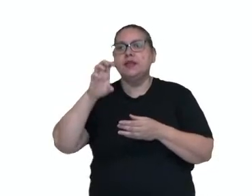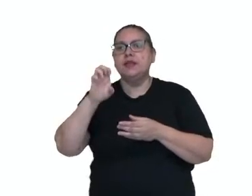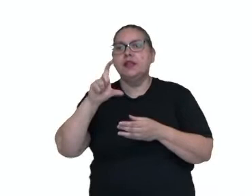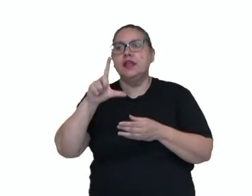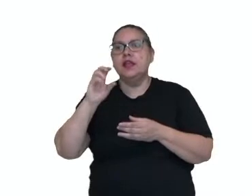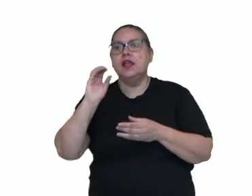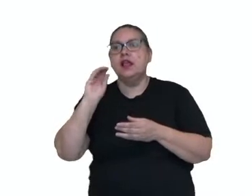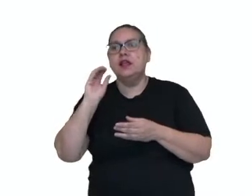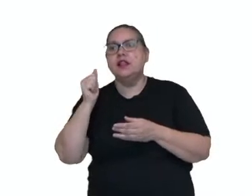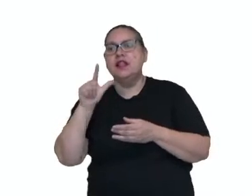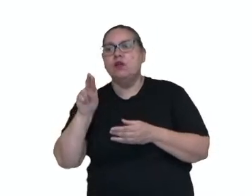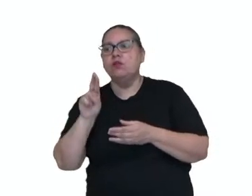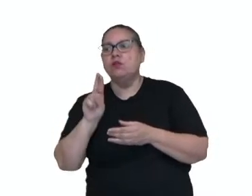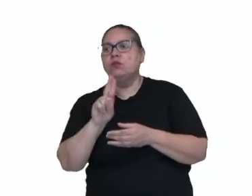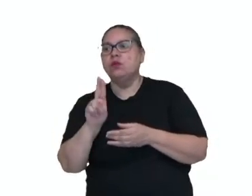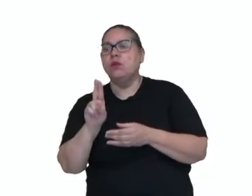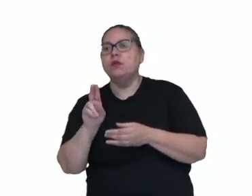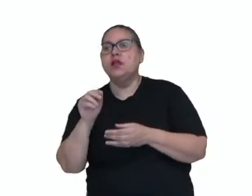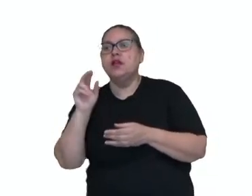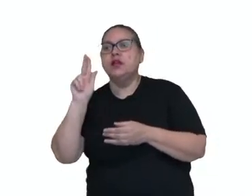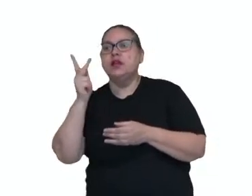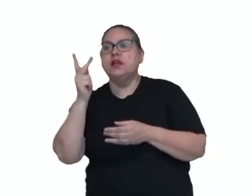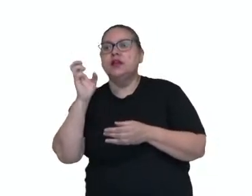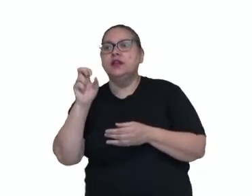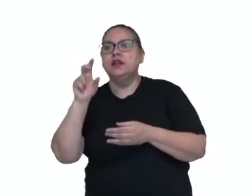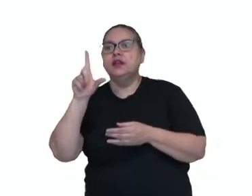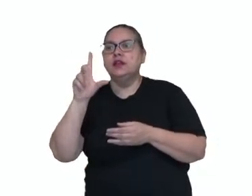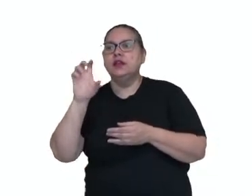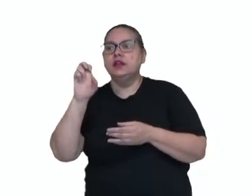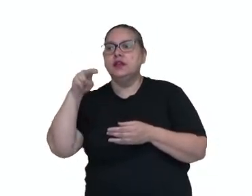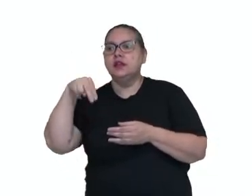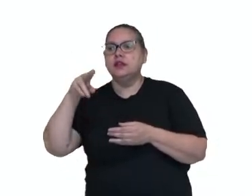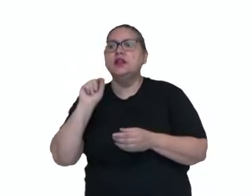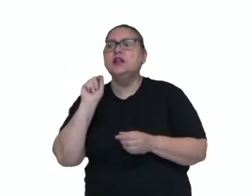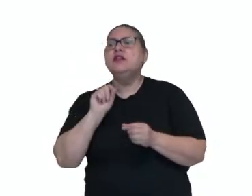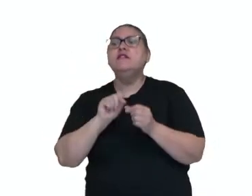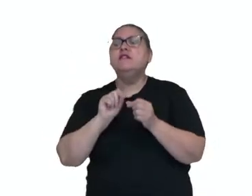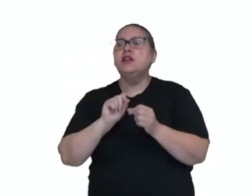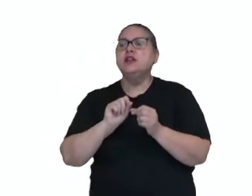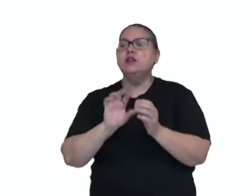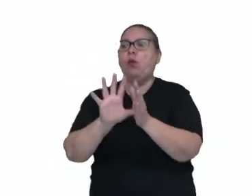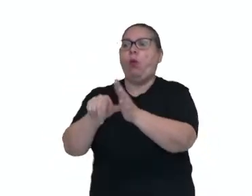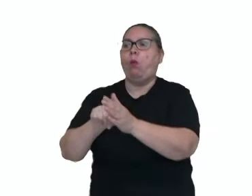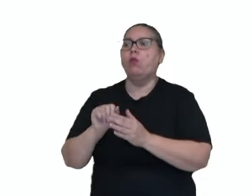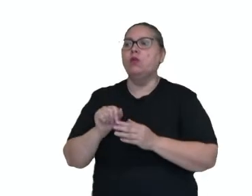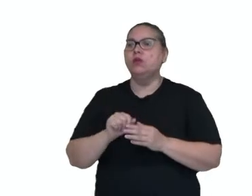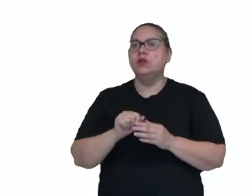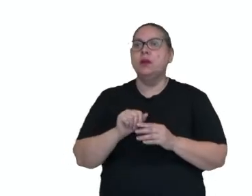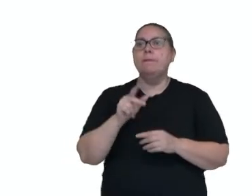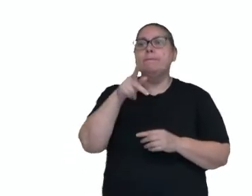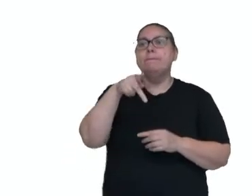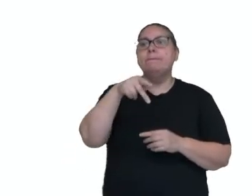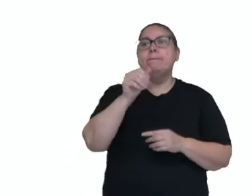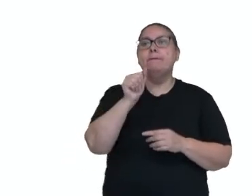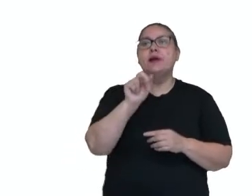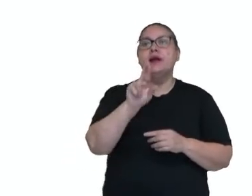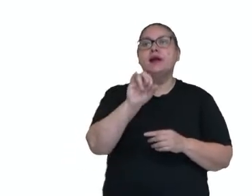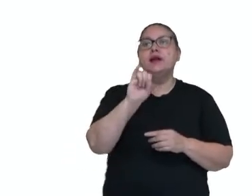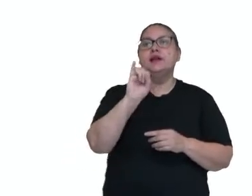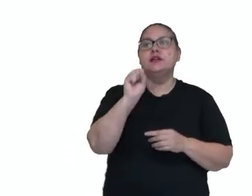quem fez isso? Paris Alexandre, príncipe de Troia. Esse rapto foi